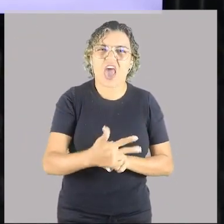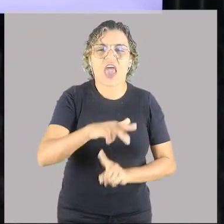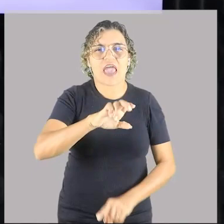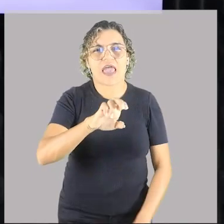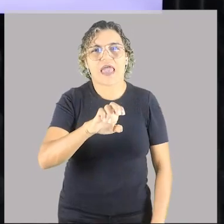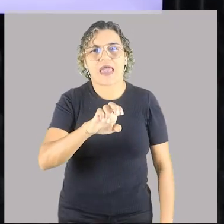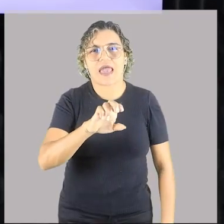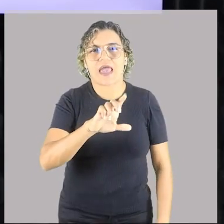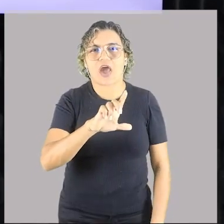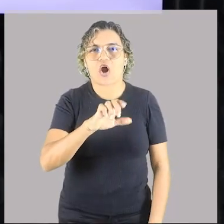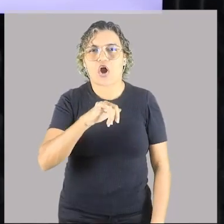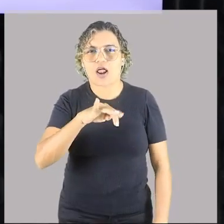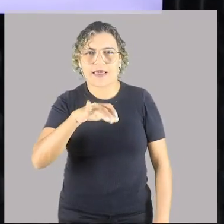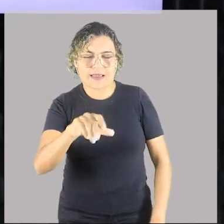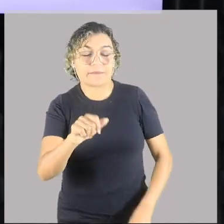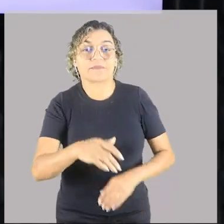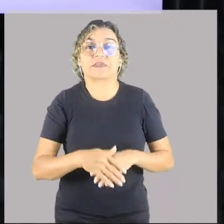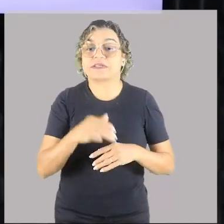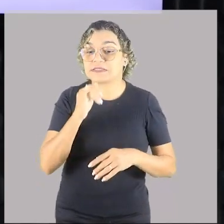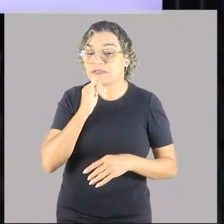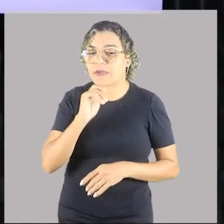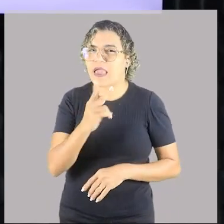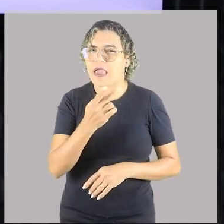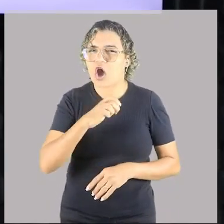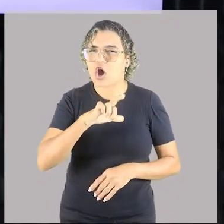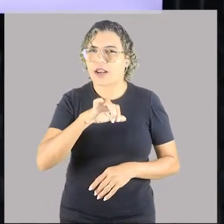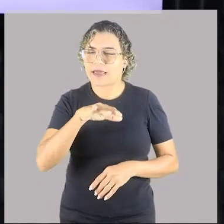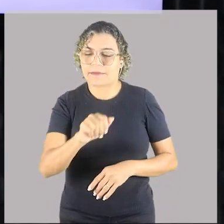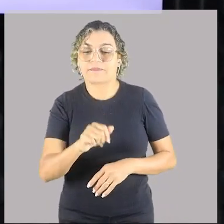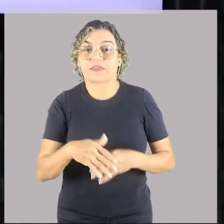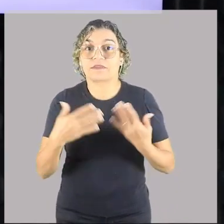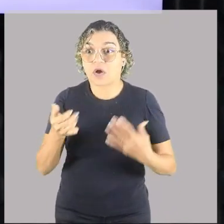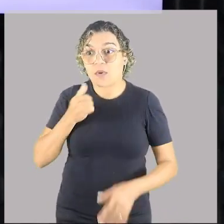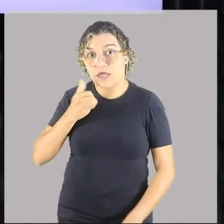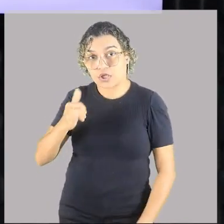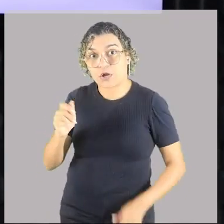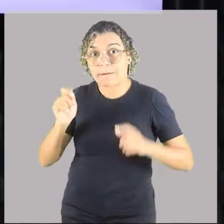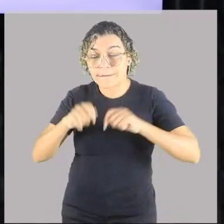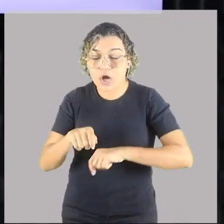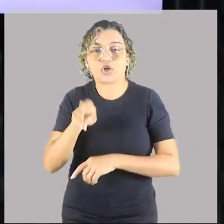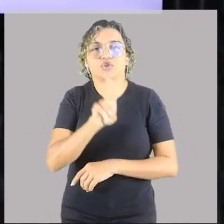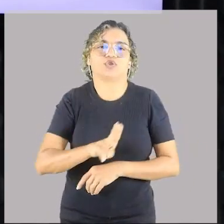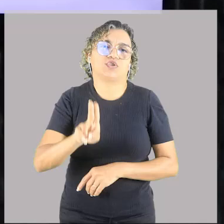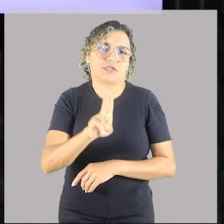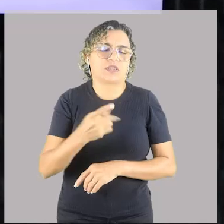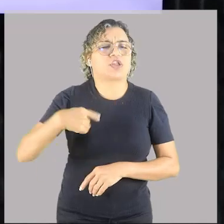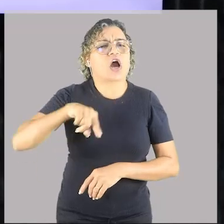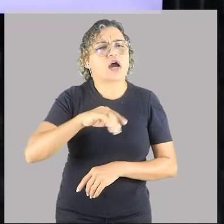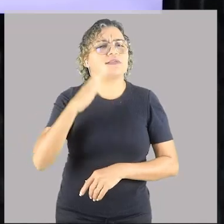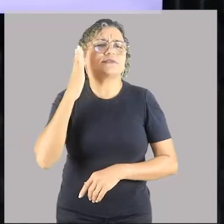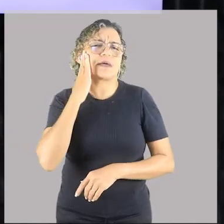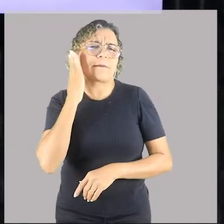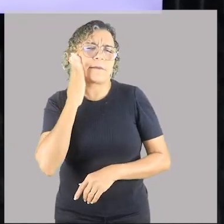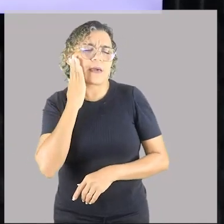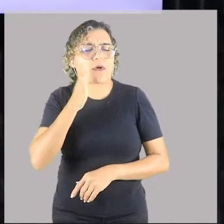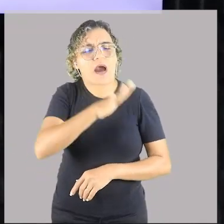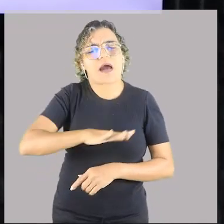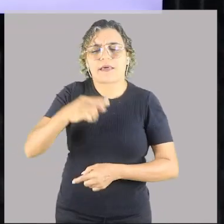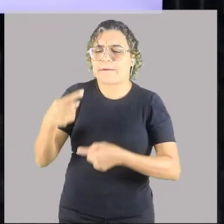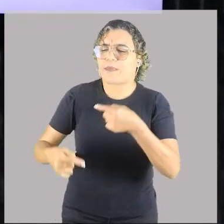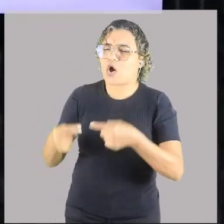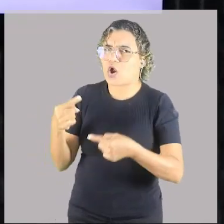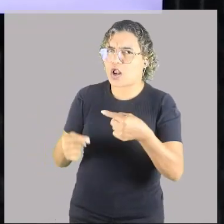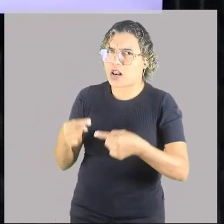A biomassa. Então essas energias aqui, elas podem ser utilizadas. A gente sabe que o cenário